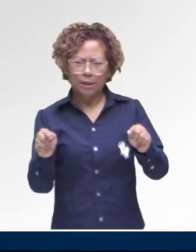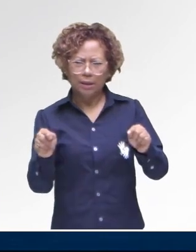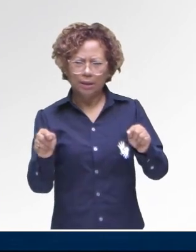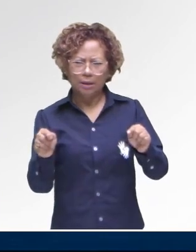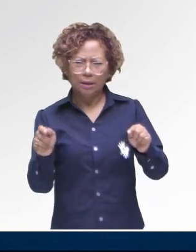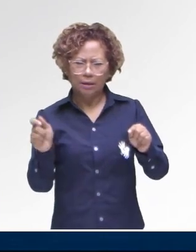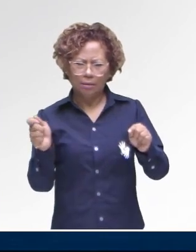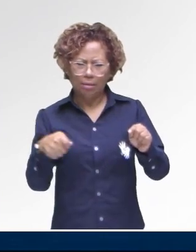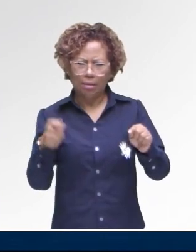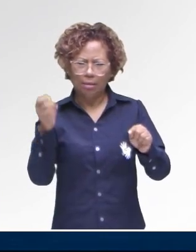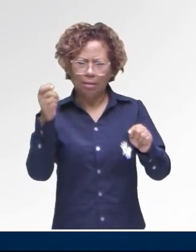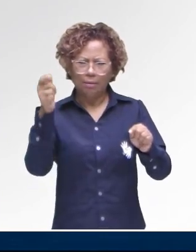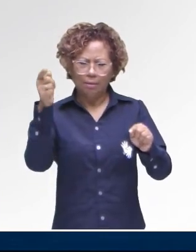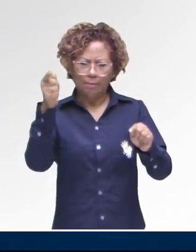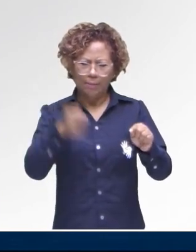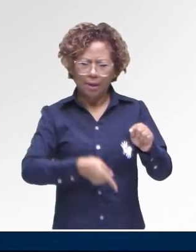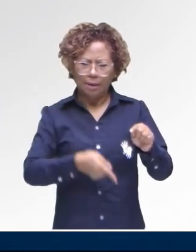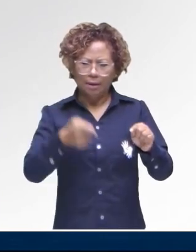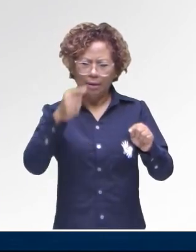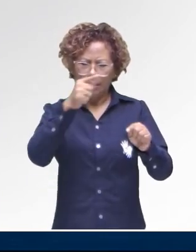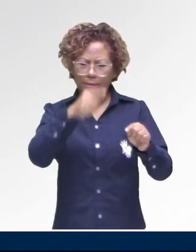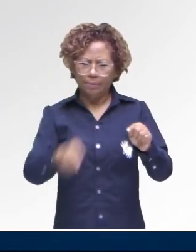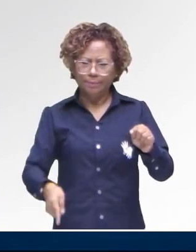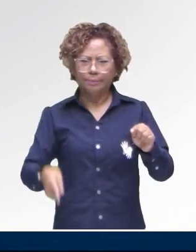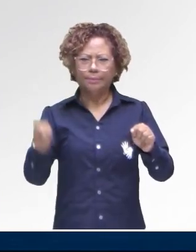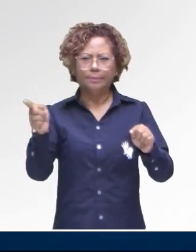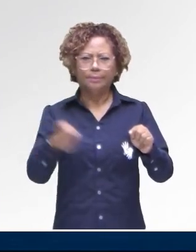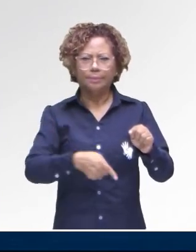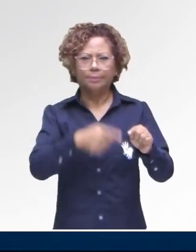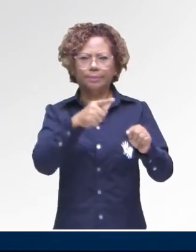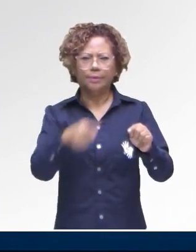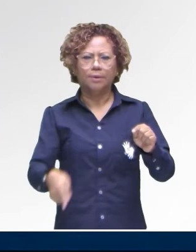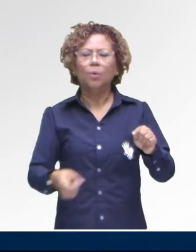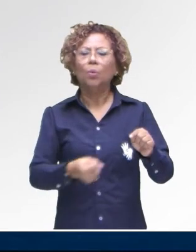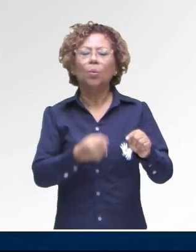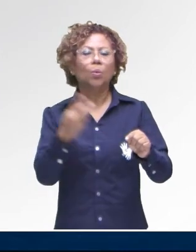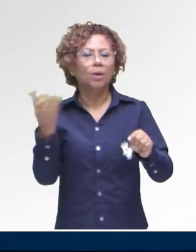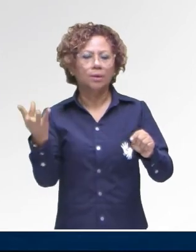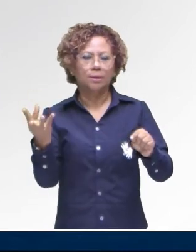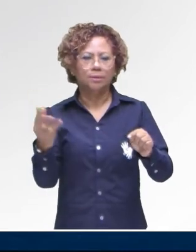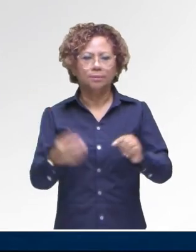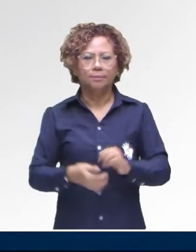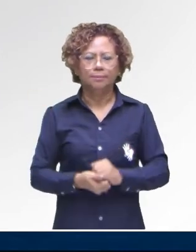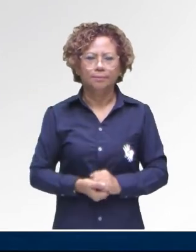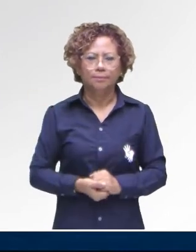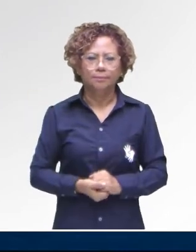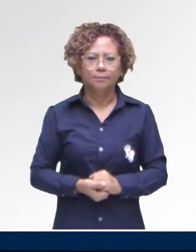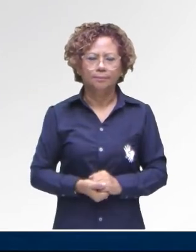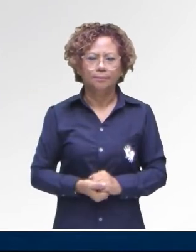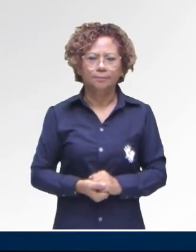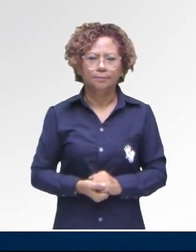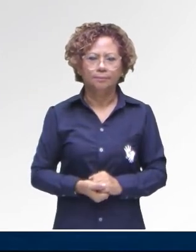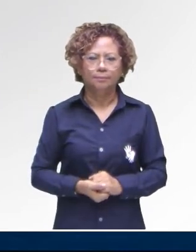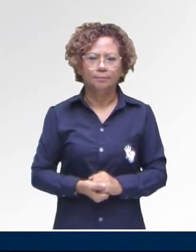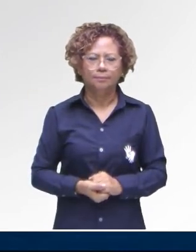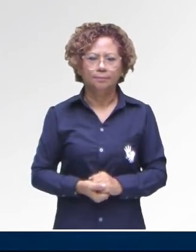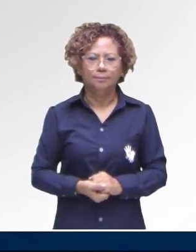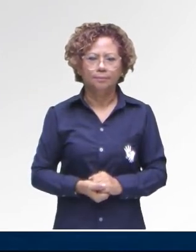plano, né? Por um ponto, desculpe. Deixa eu voltar aqui.